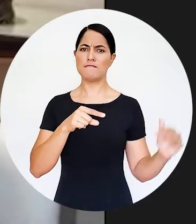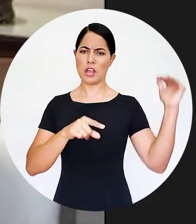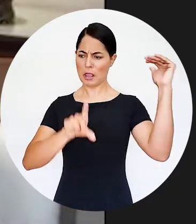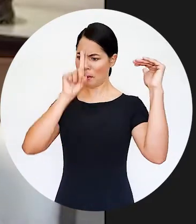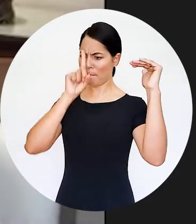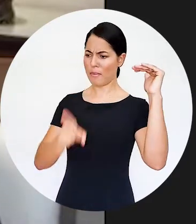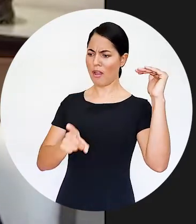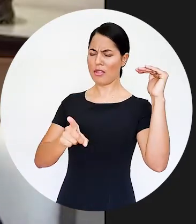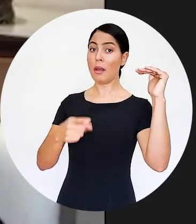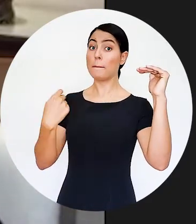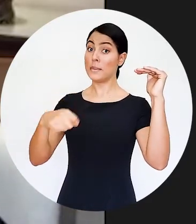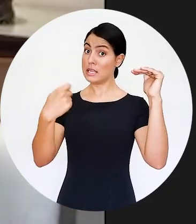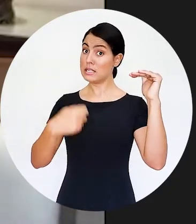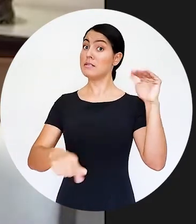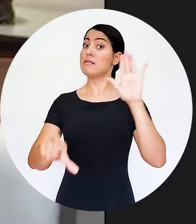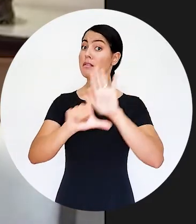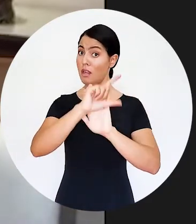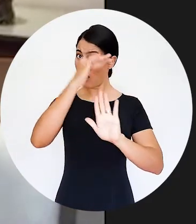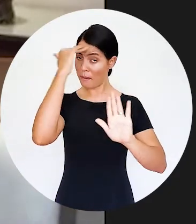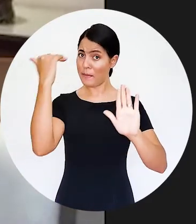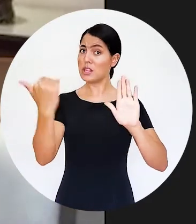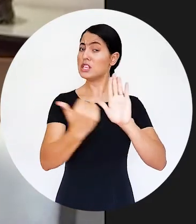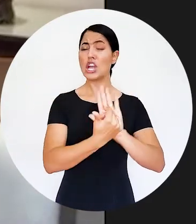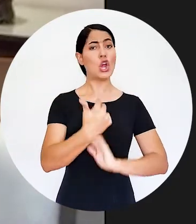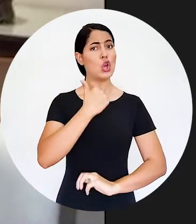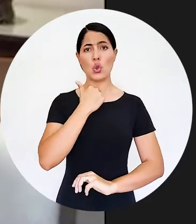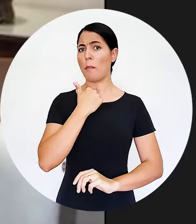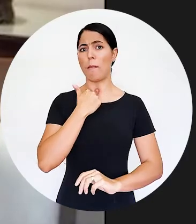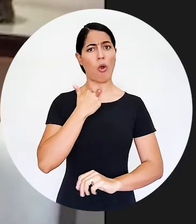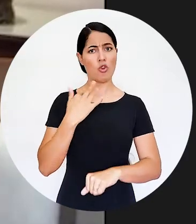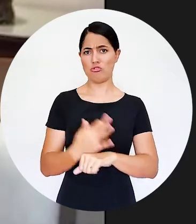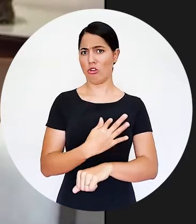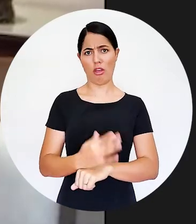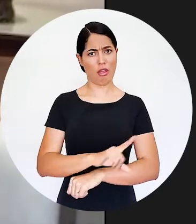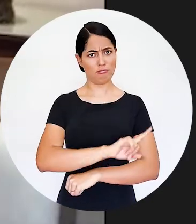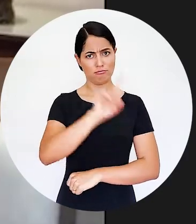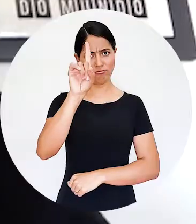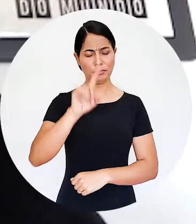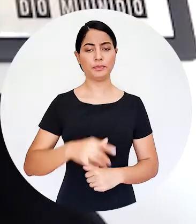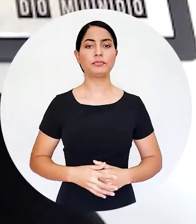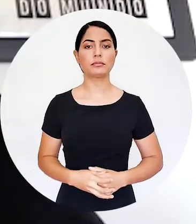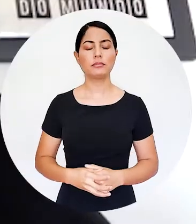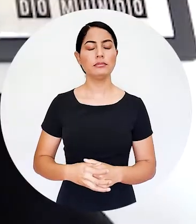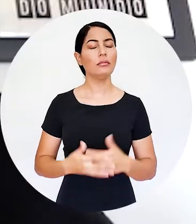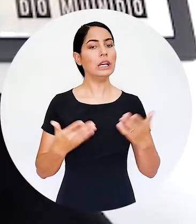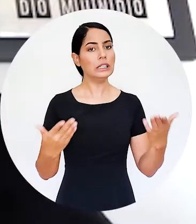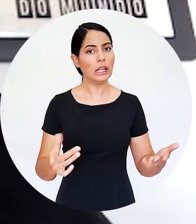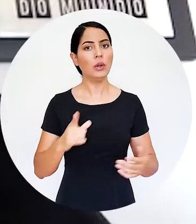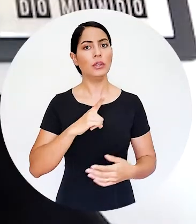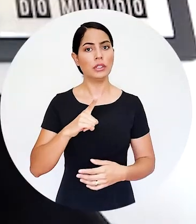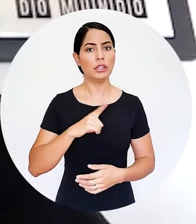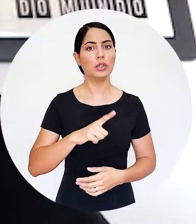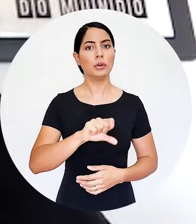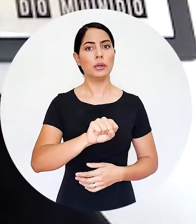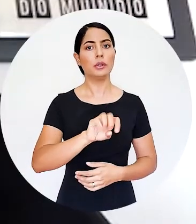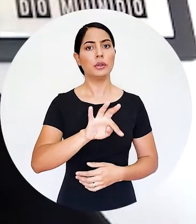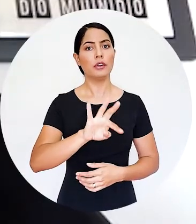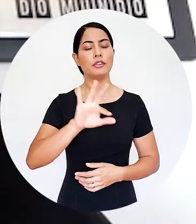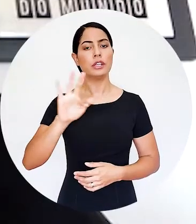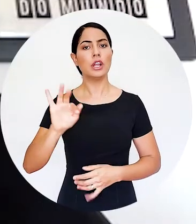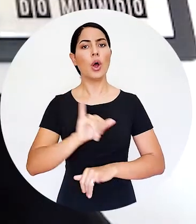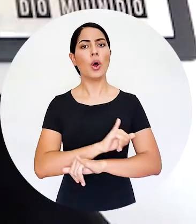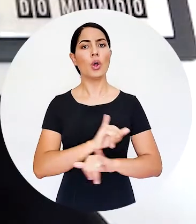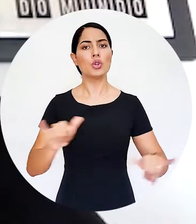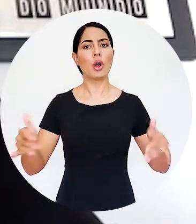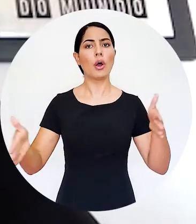manter na linha e no limite da legalidade abuso você não pode ser condenado o Supremo Tribunal Federal ele assegurou a